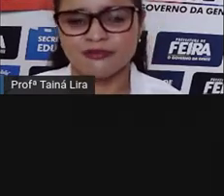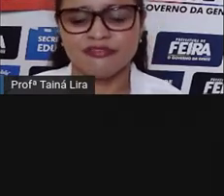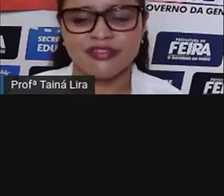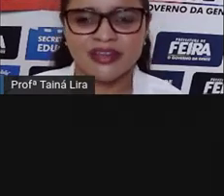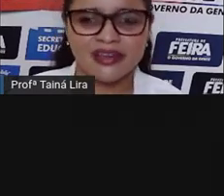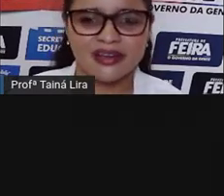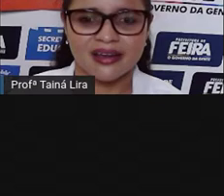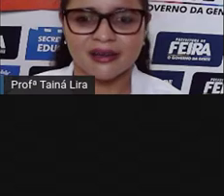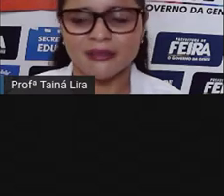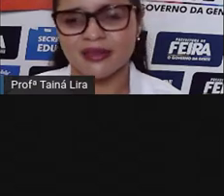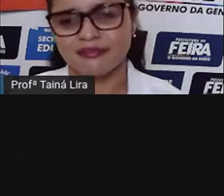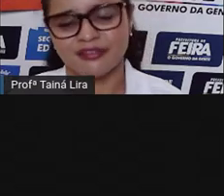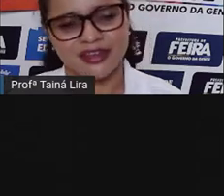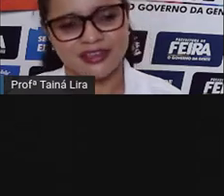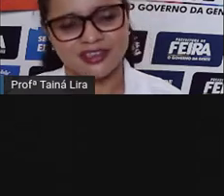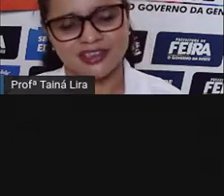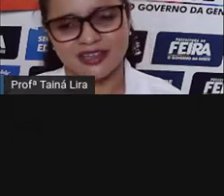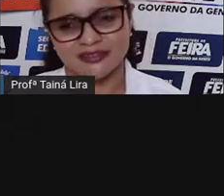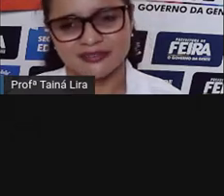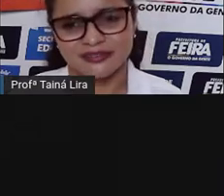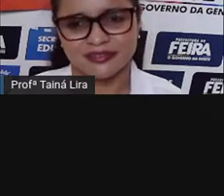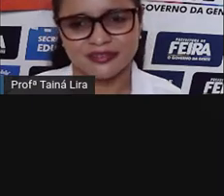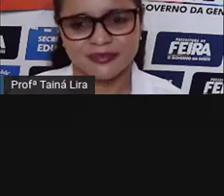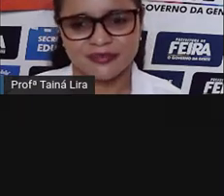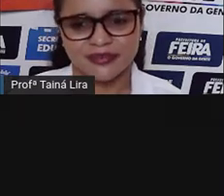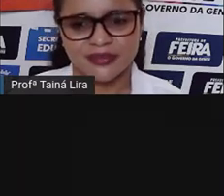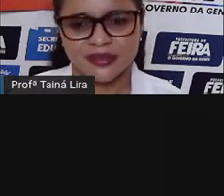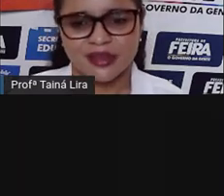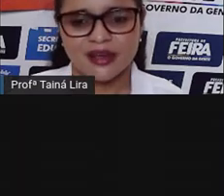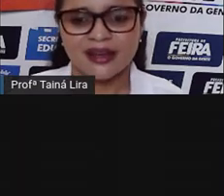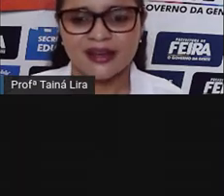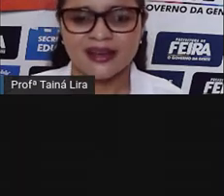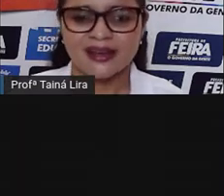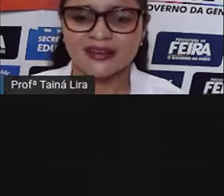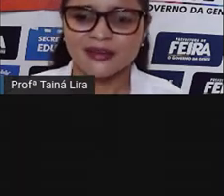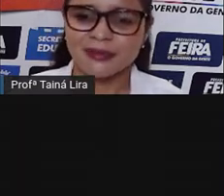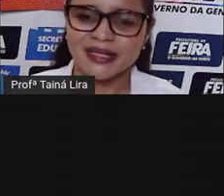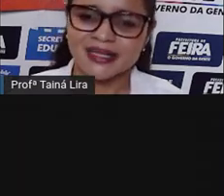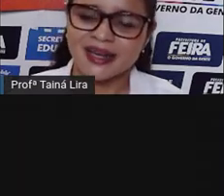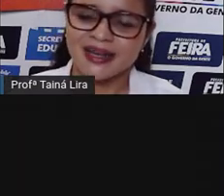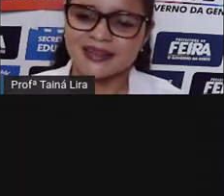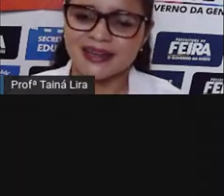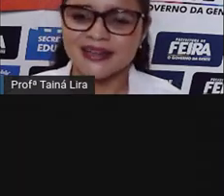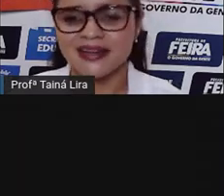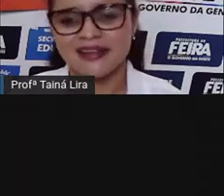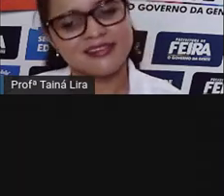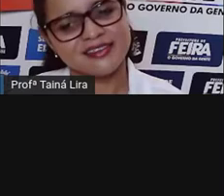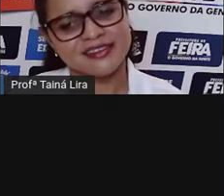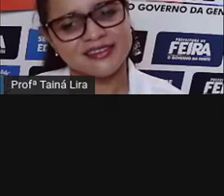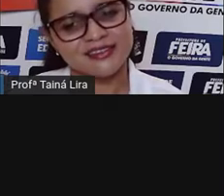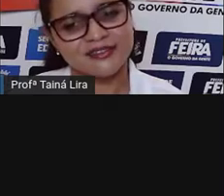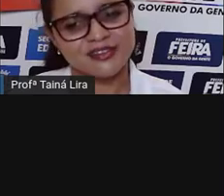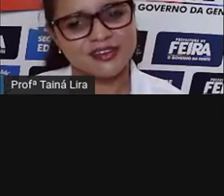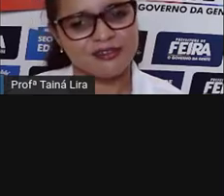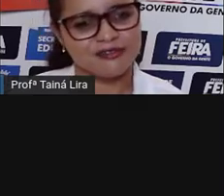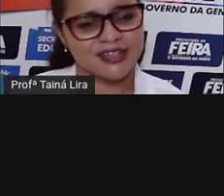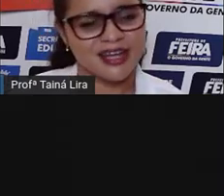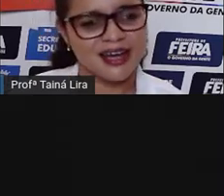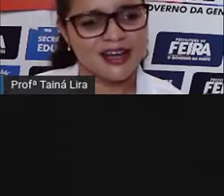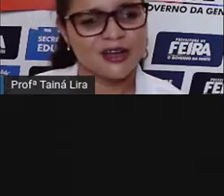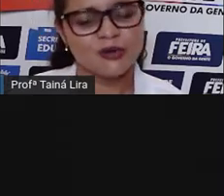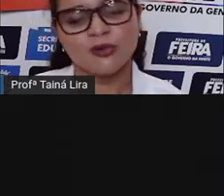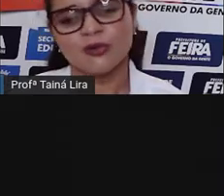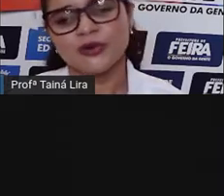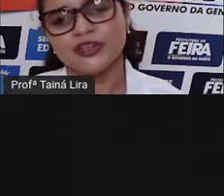por favor venha a minha festa ai obrigada irei sim se